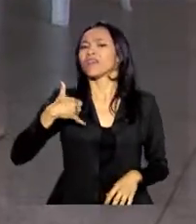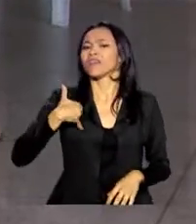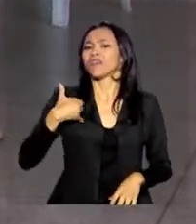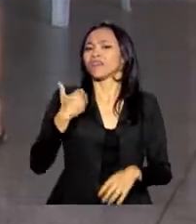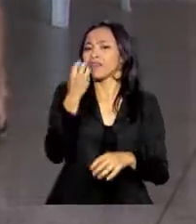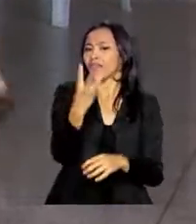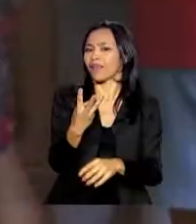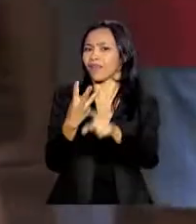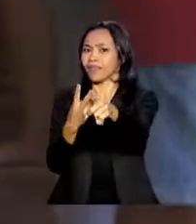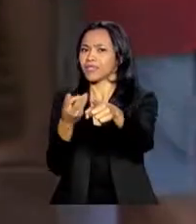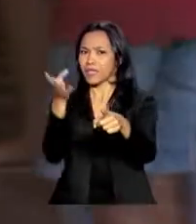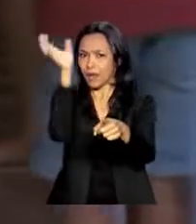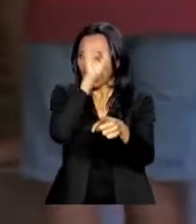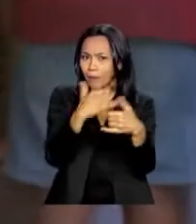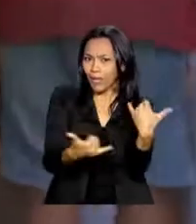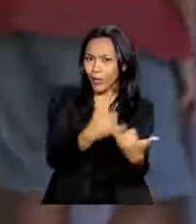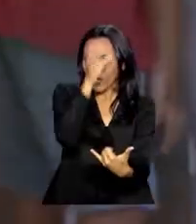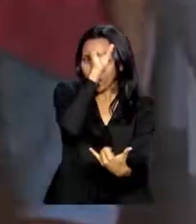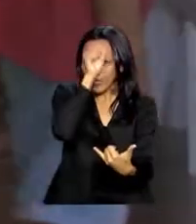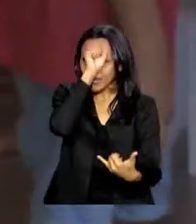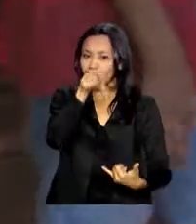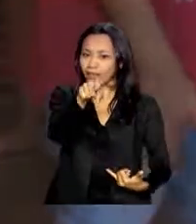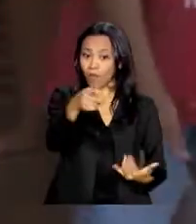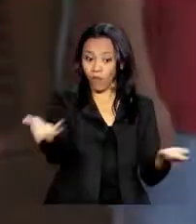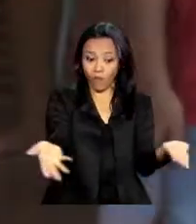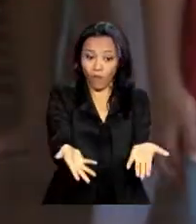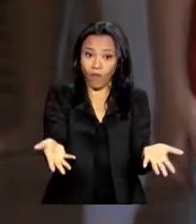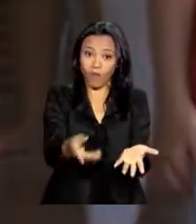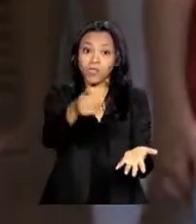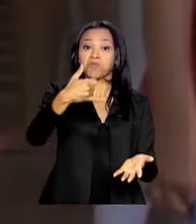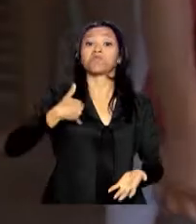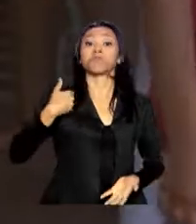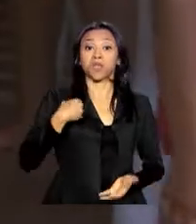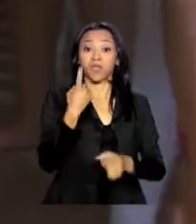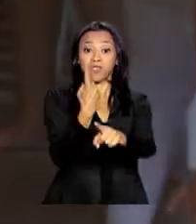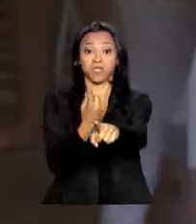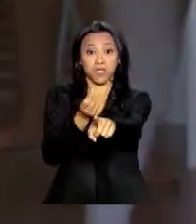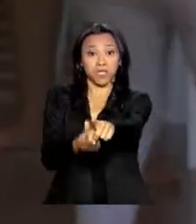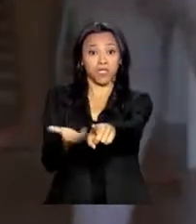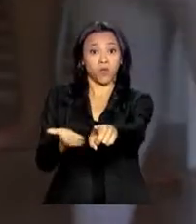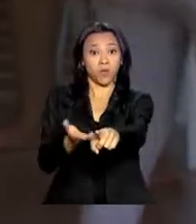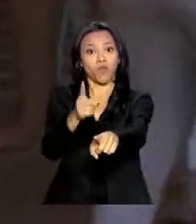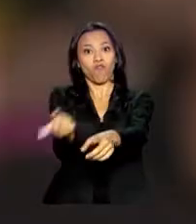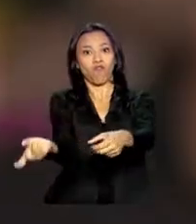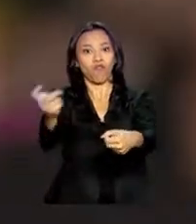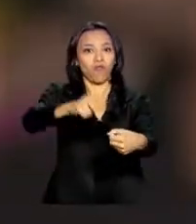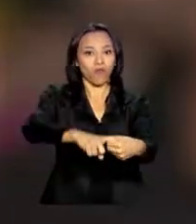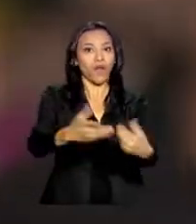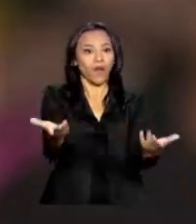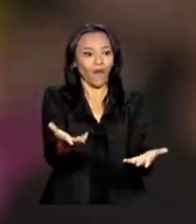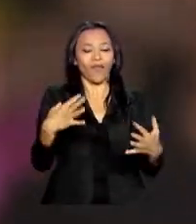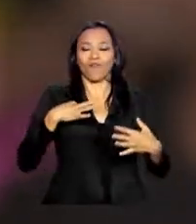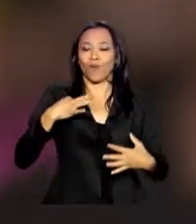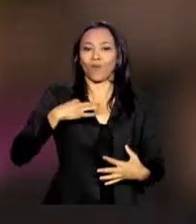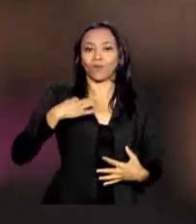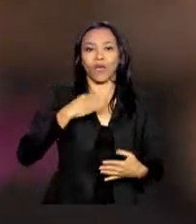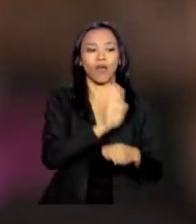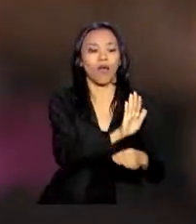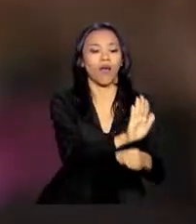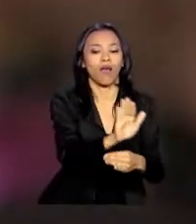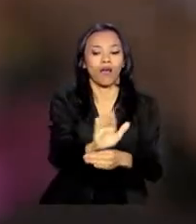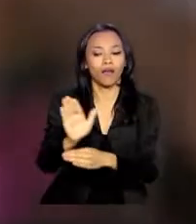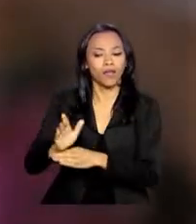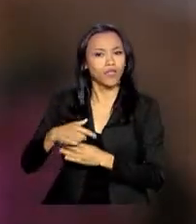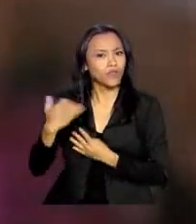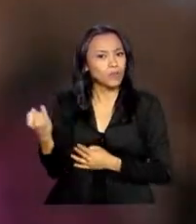brincou e aprendeu no espaço agora aos 16 anos volta como voluntária e conta como foi